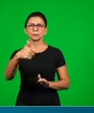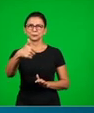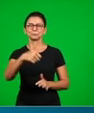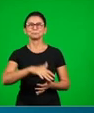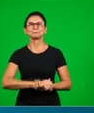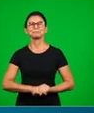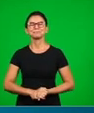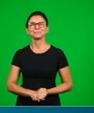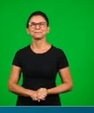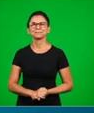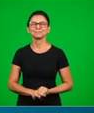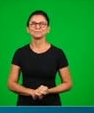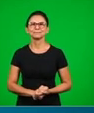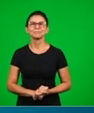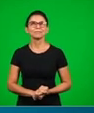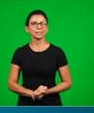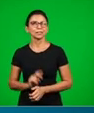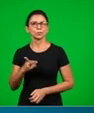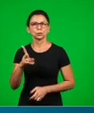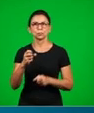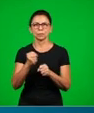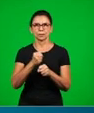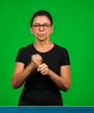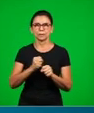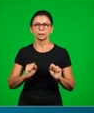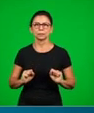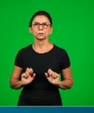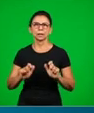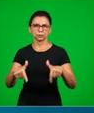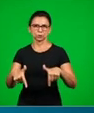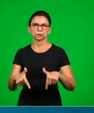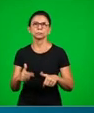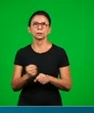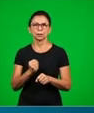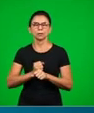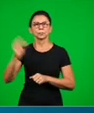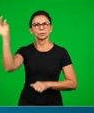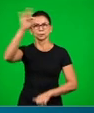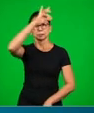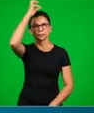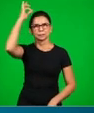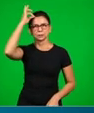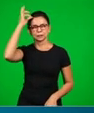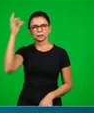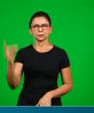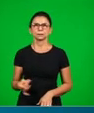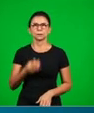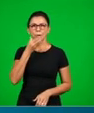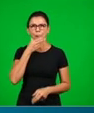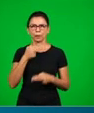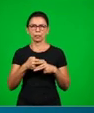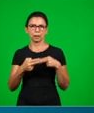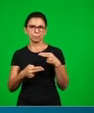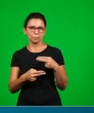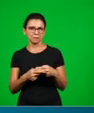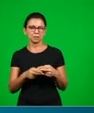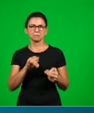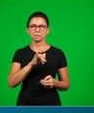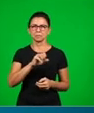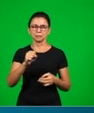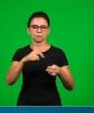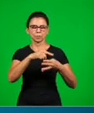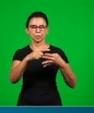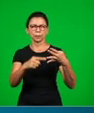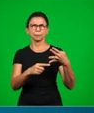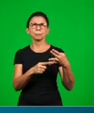mesmo assunto, que é a realização da obra do Espírito Santo. Nós vemos Neemias, no momento profético, Isaías em outro, Abacuque em outro